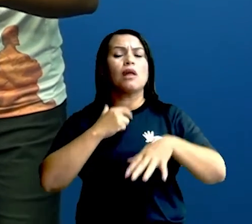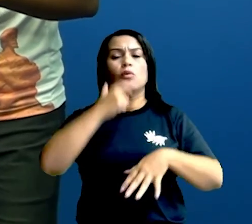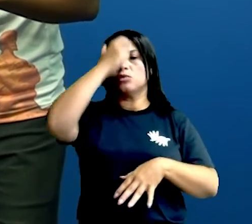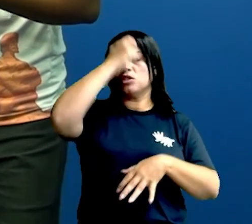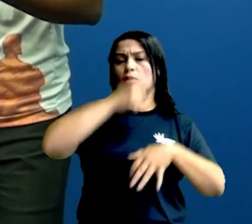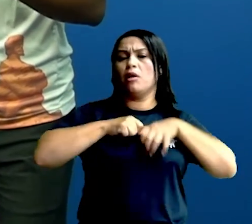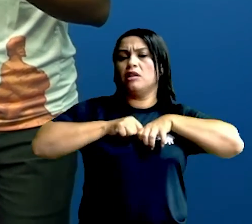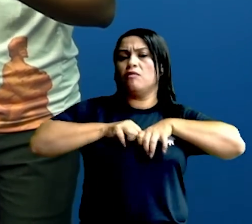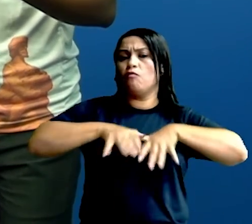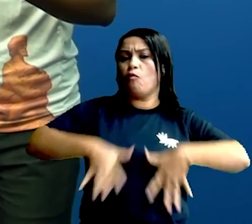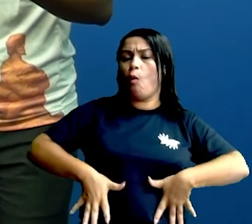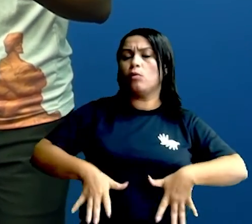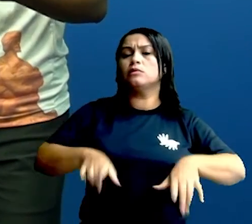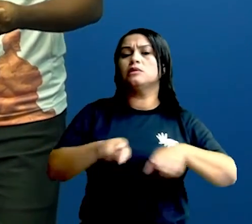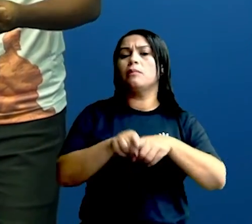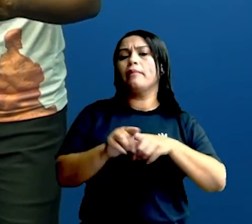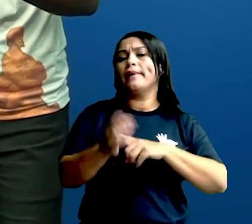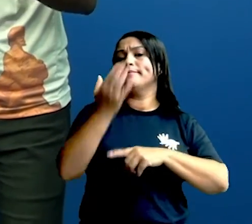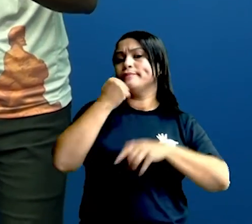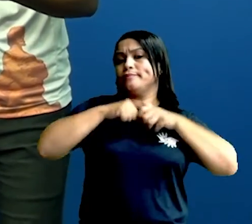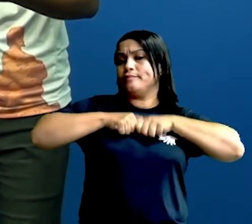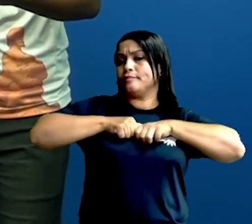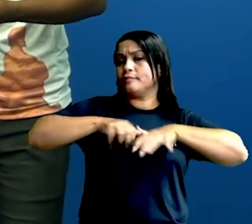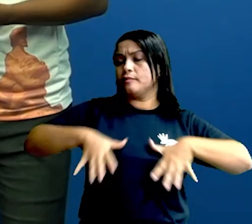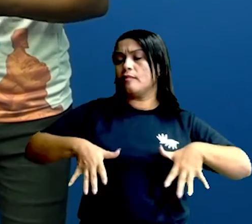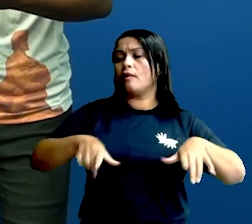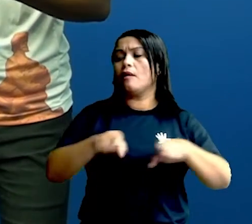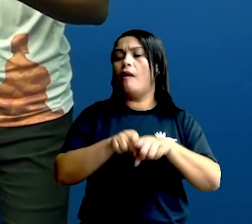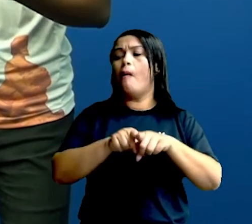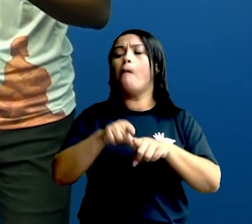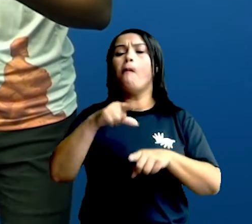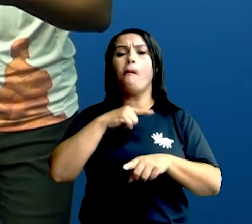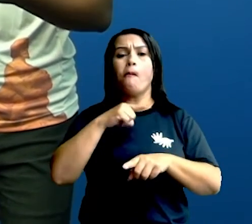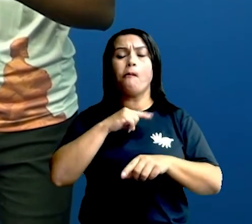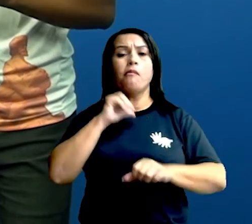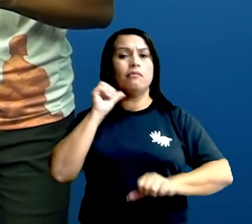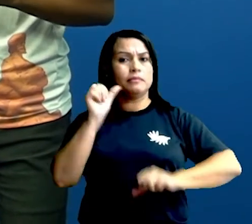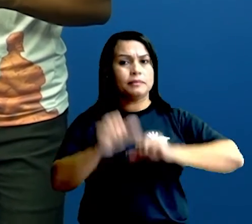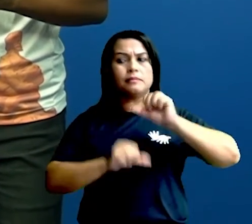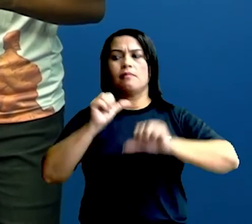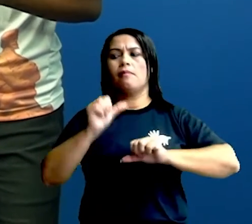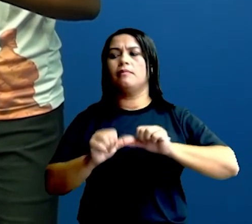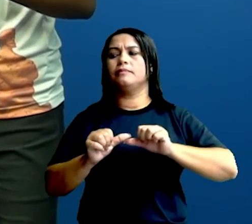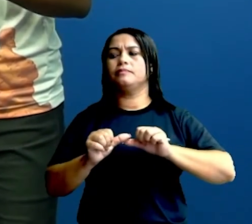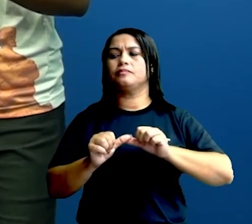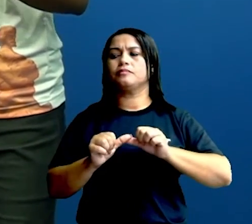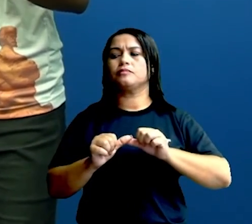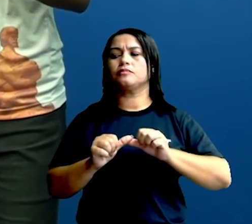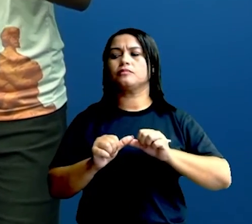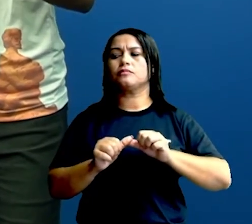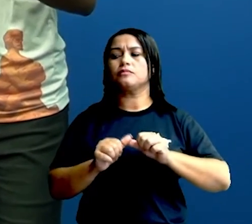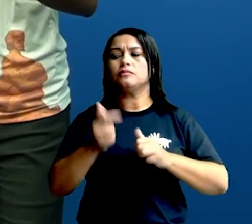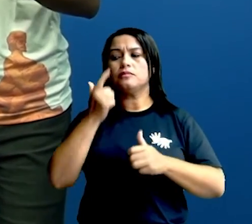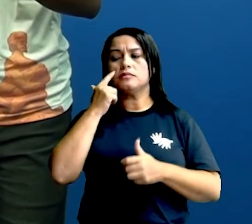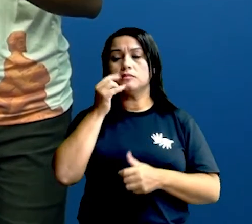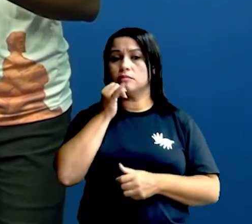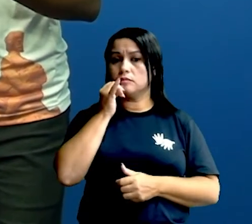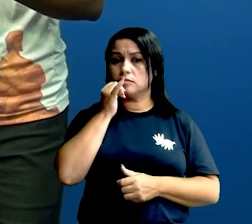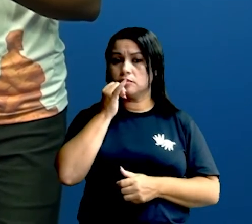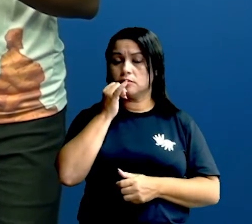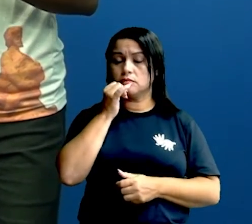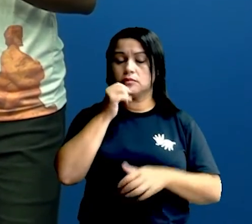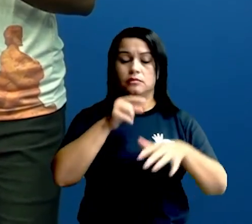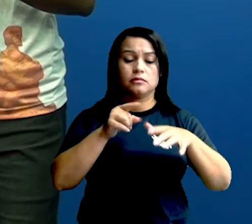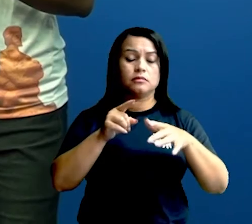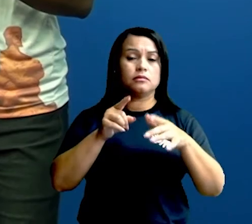bem distribuído. E o interessante é que eles possuem a capacidade de regeneração. Se uma estrela do mar, por exemplo,